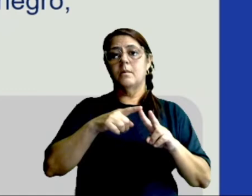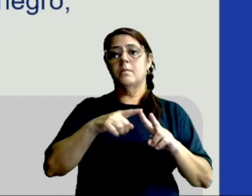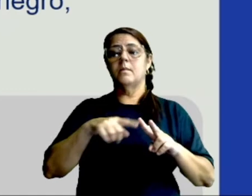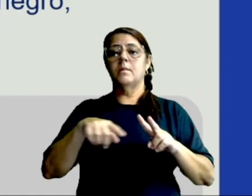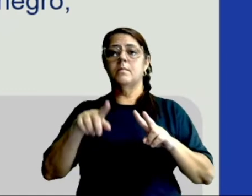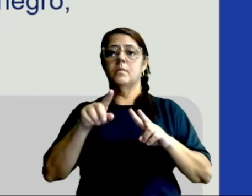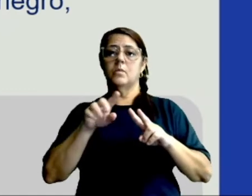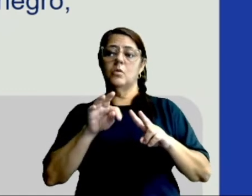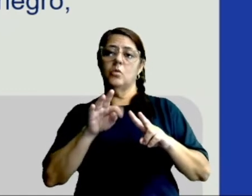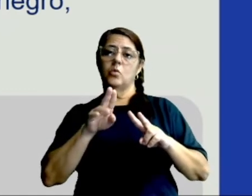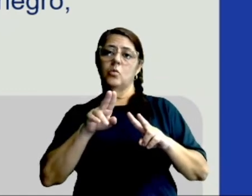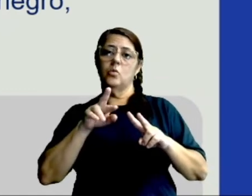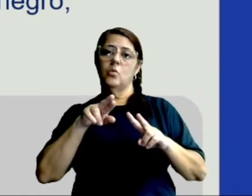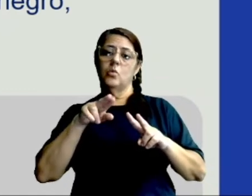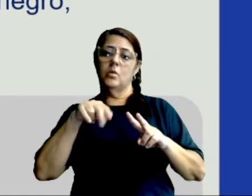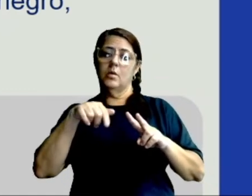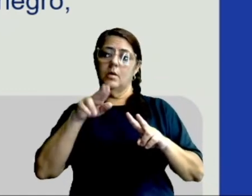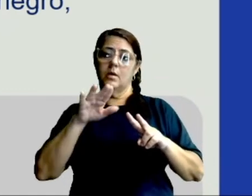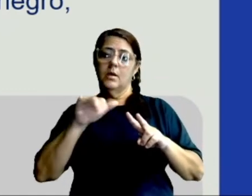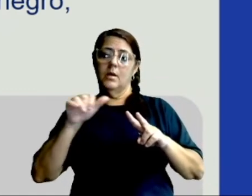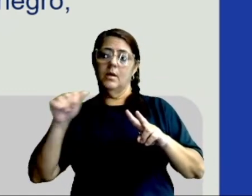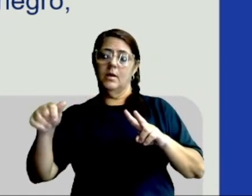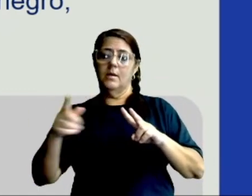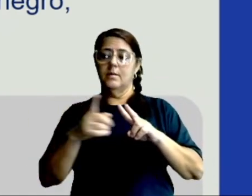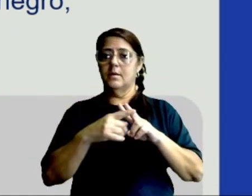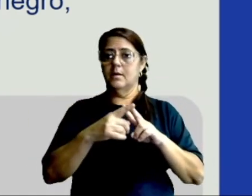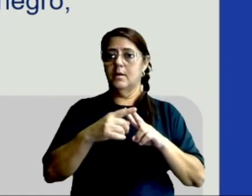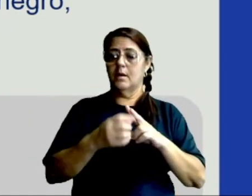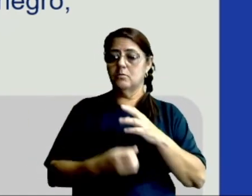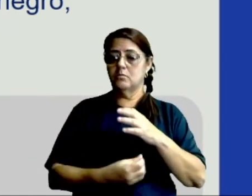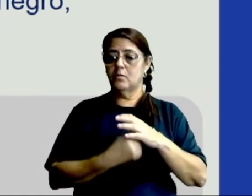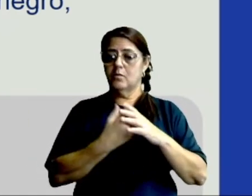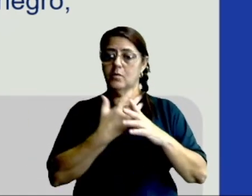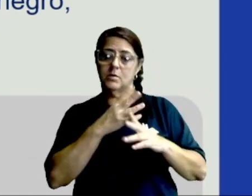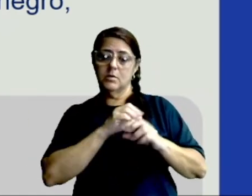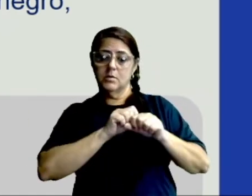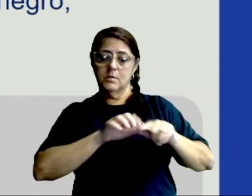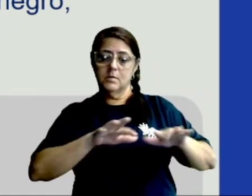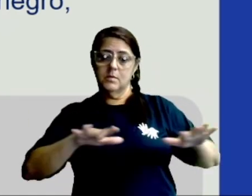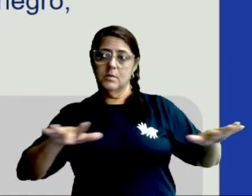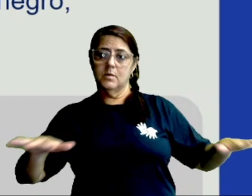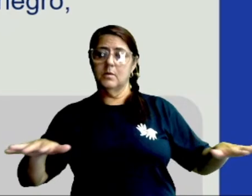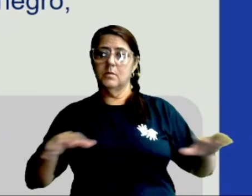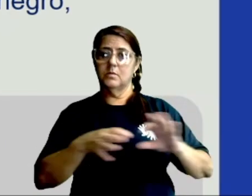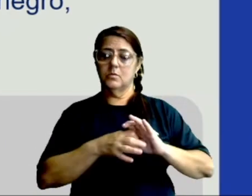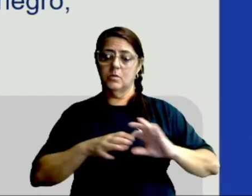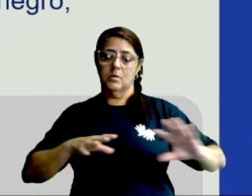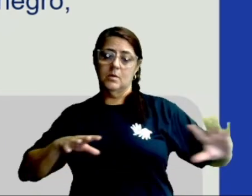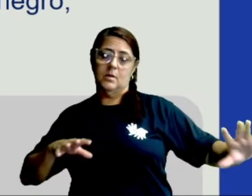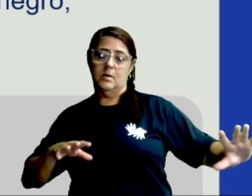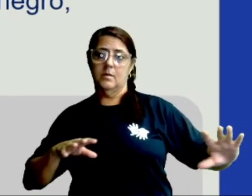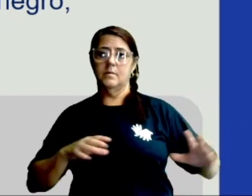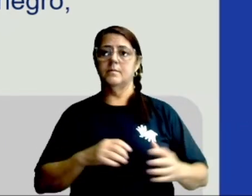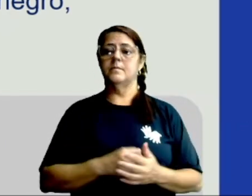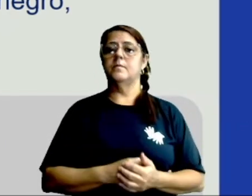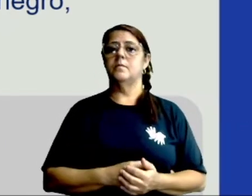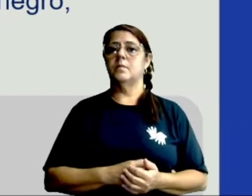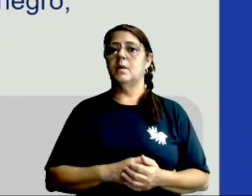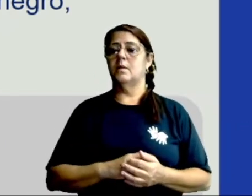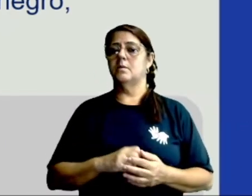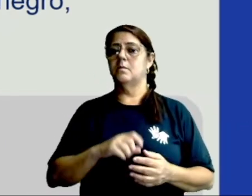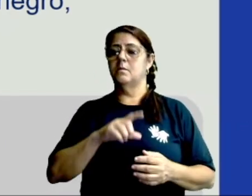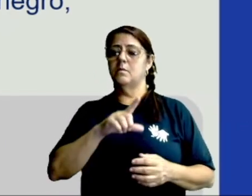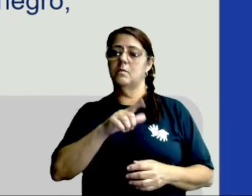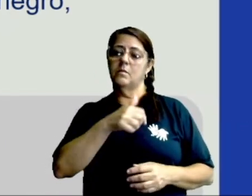E o segundo é formado por Albânia e por países que se originaram da desagregação da ex-Iugoslávia, na década